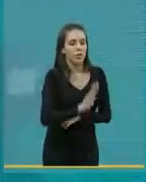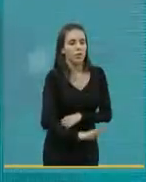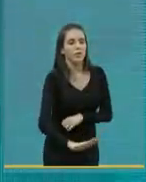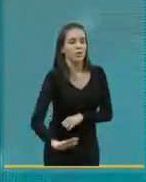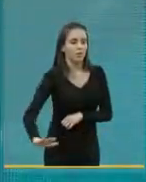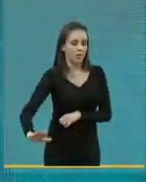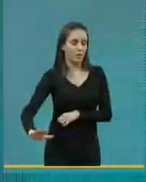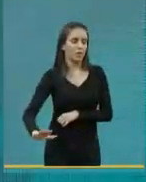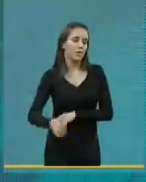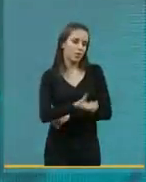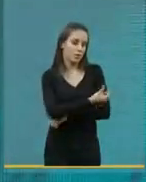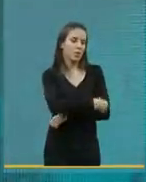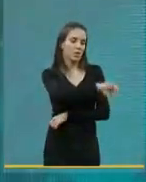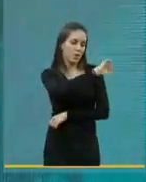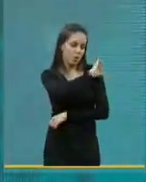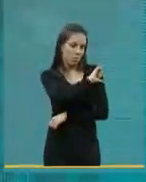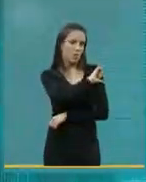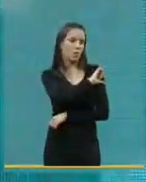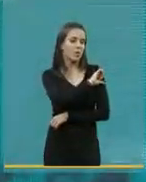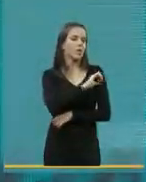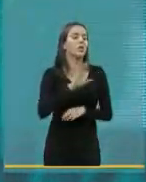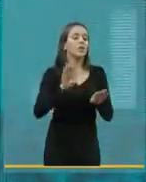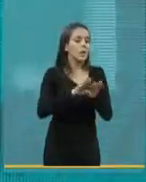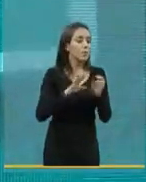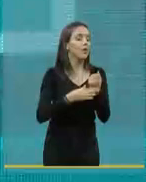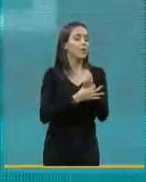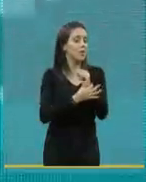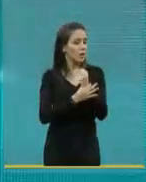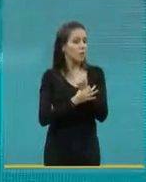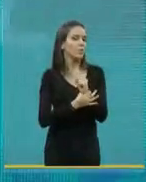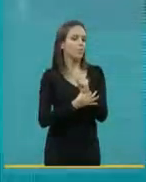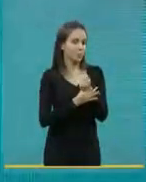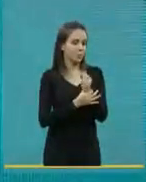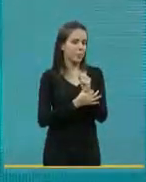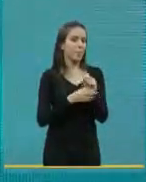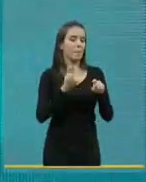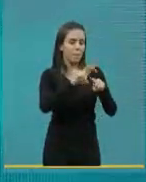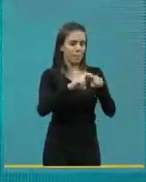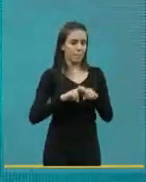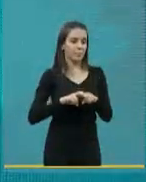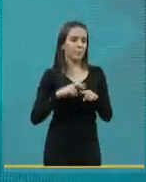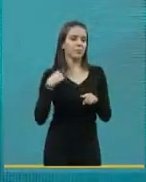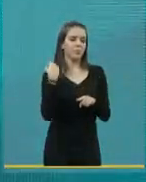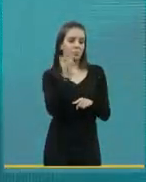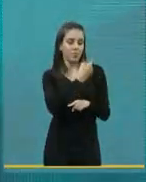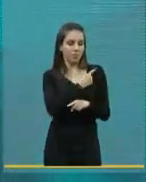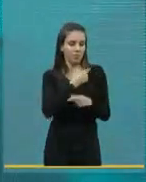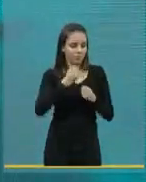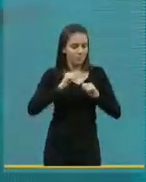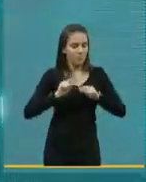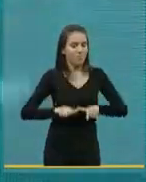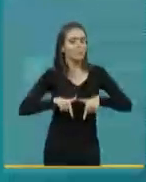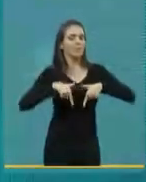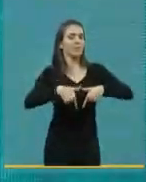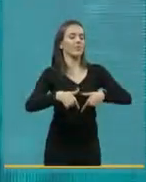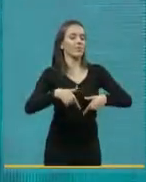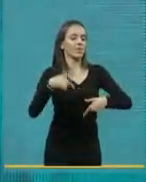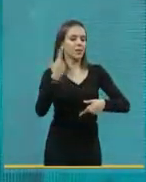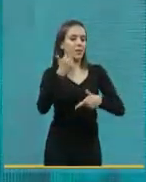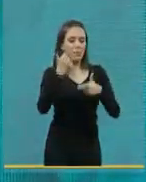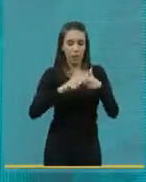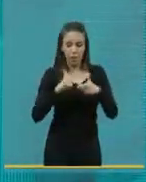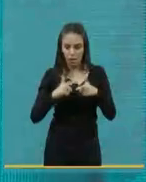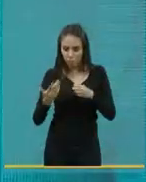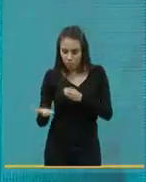e também insegurança portanto nós temos aqui que enfrentar raiz de todos os problemas